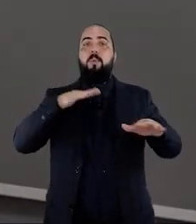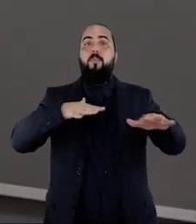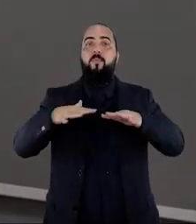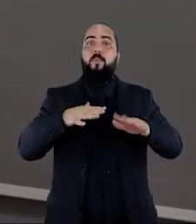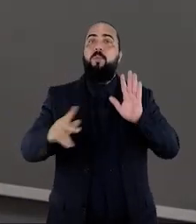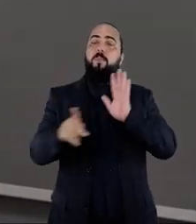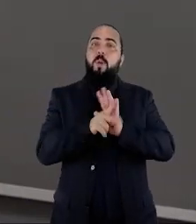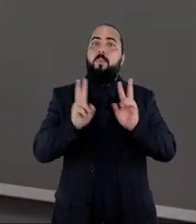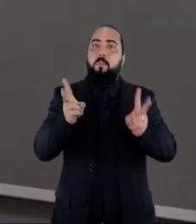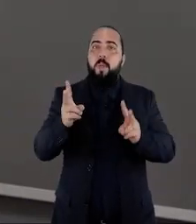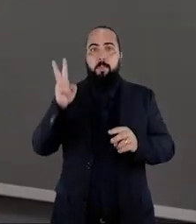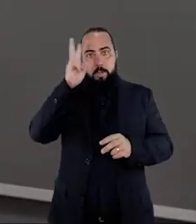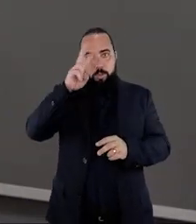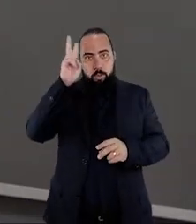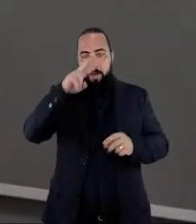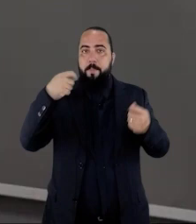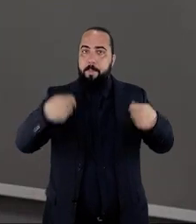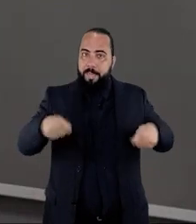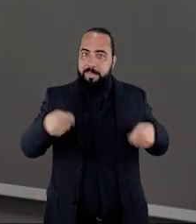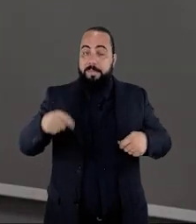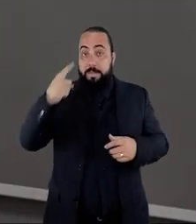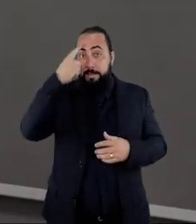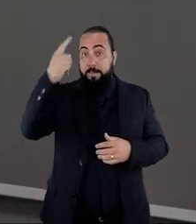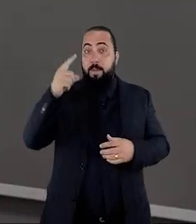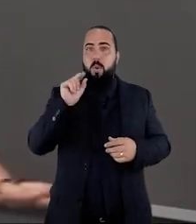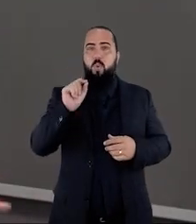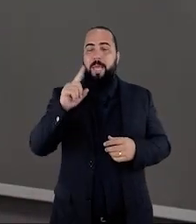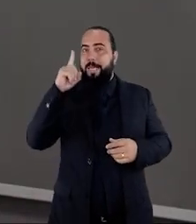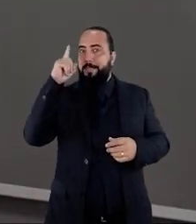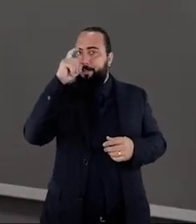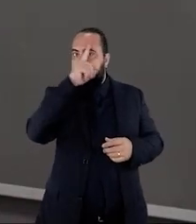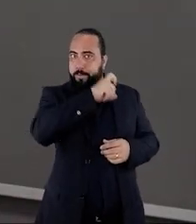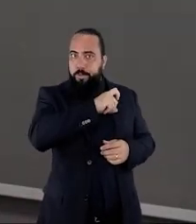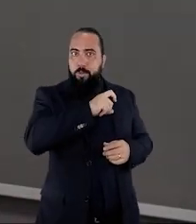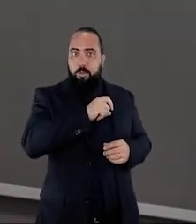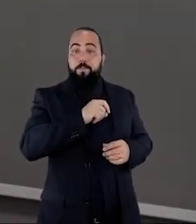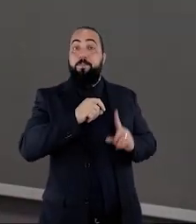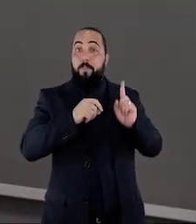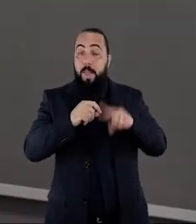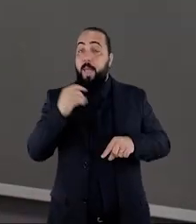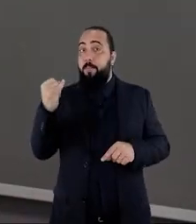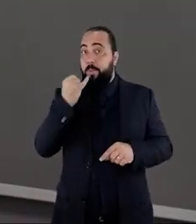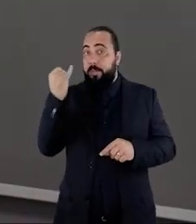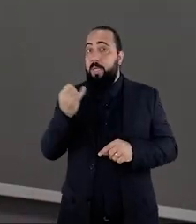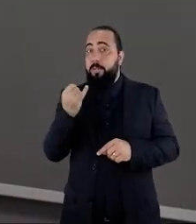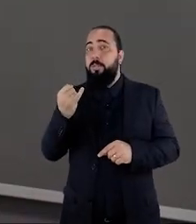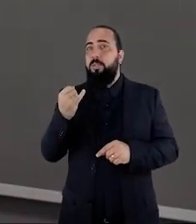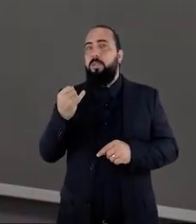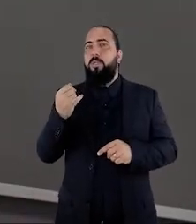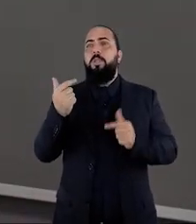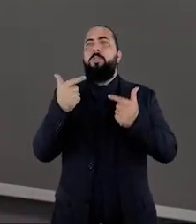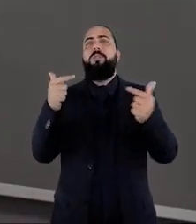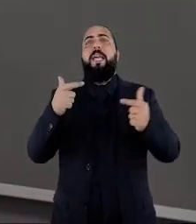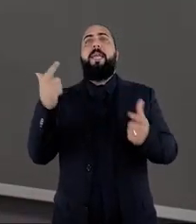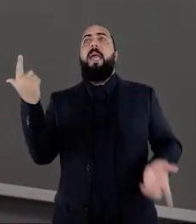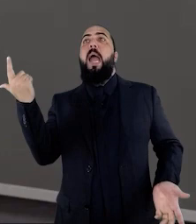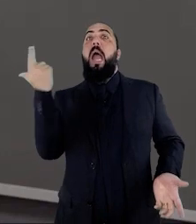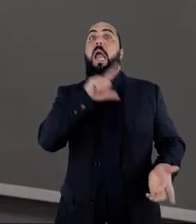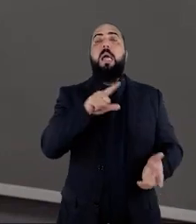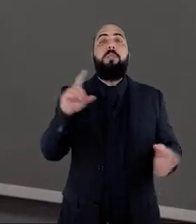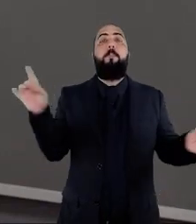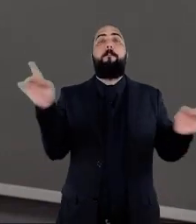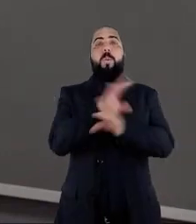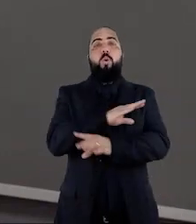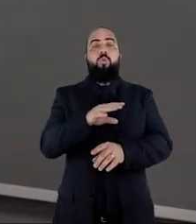faz pensar no movimento da própria história. É preciso a gente ter a noção do difícil que é, isso é importante. Não